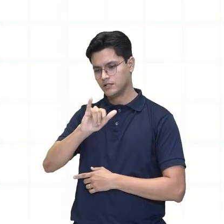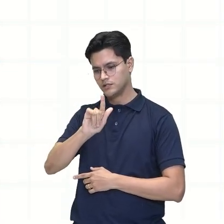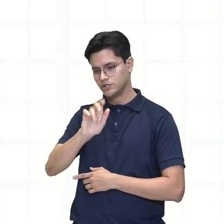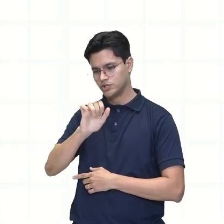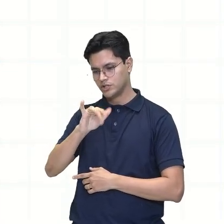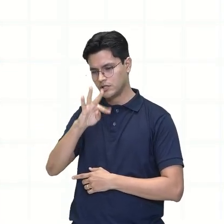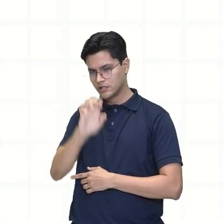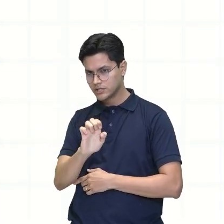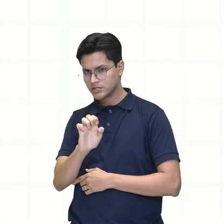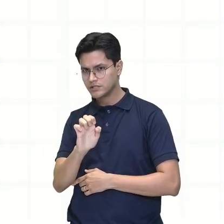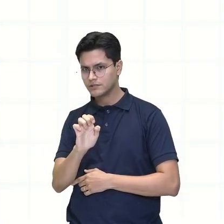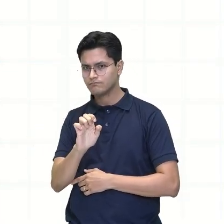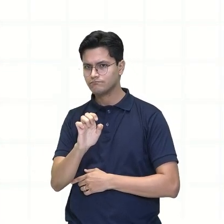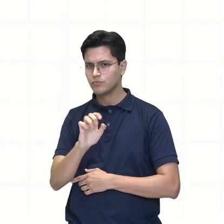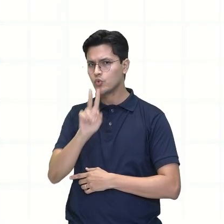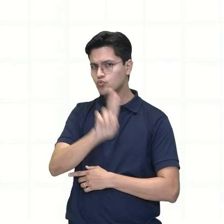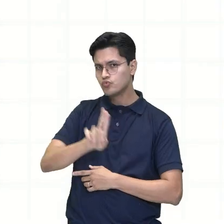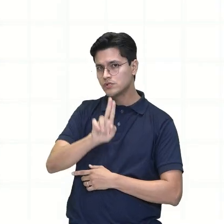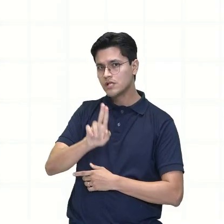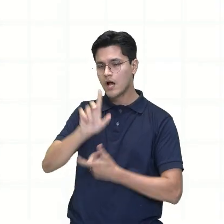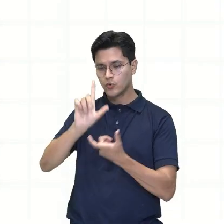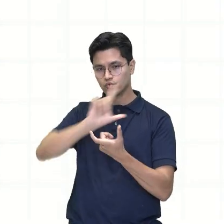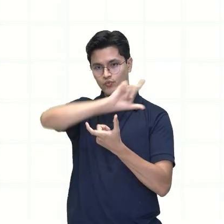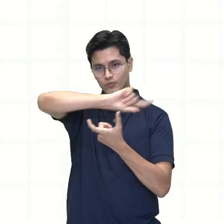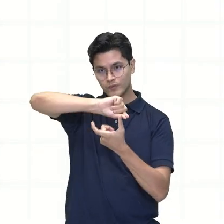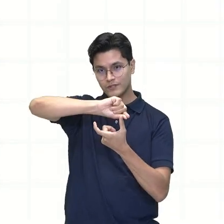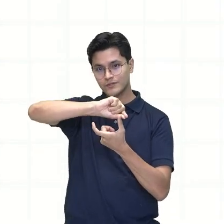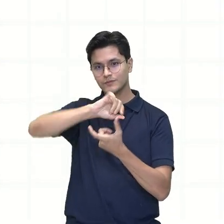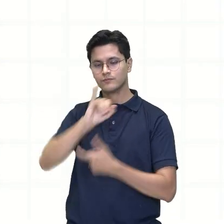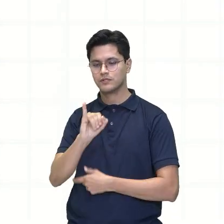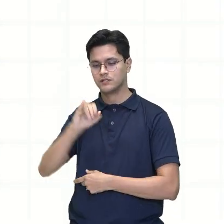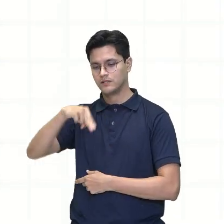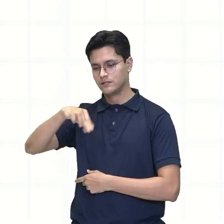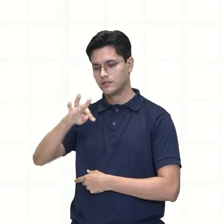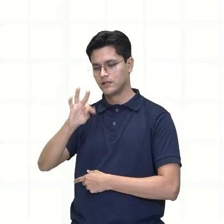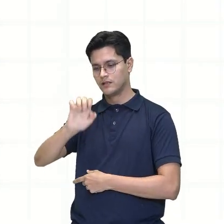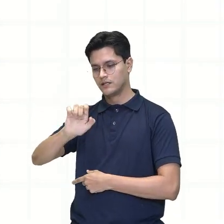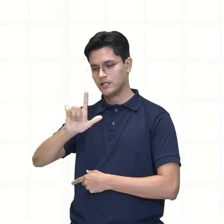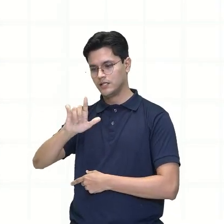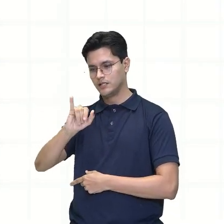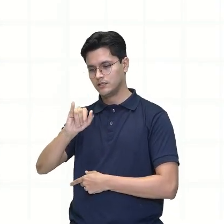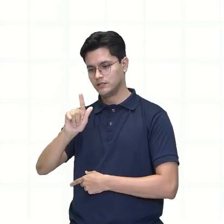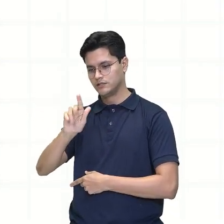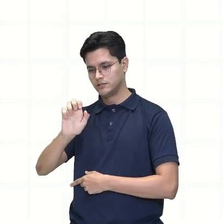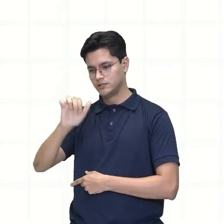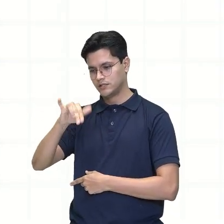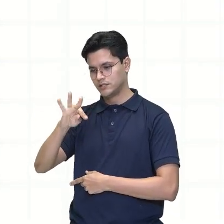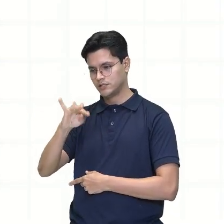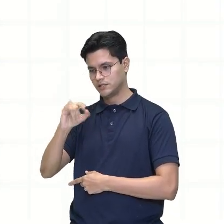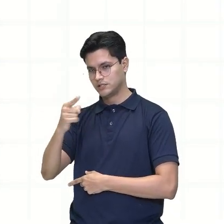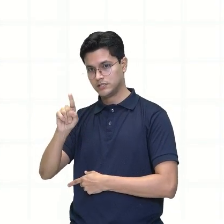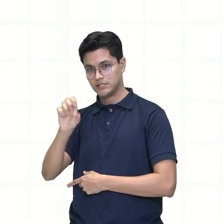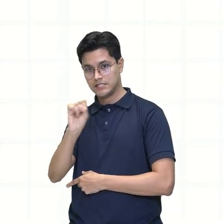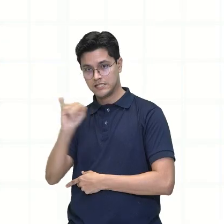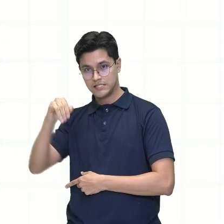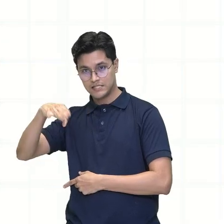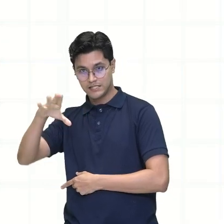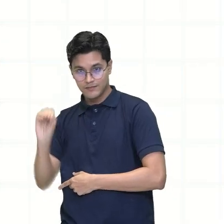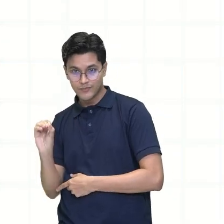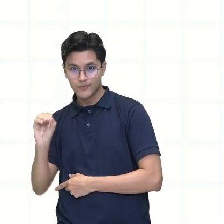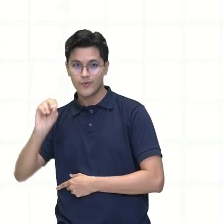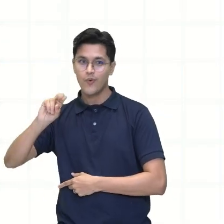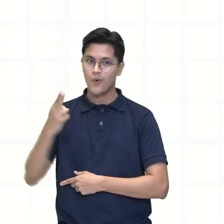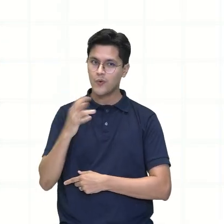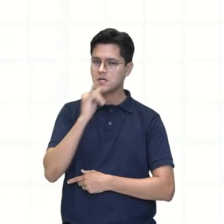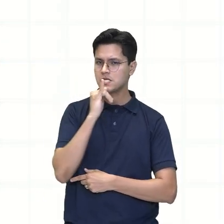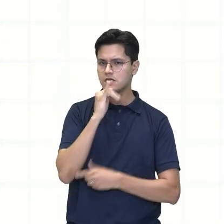O aluno é inteligentíssimo, o exercício está facílimo, a prova está